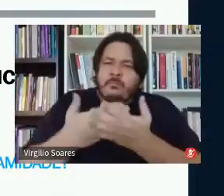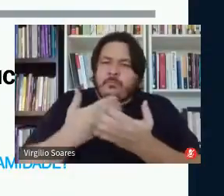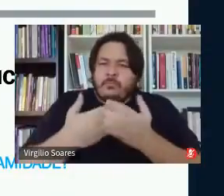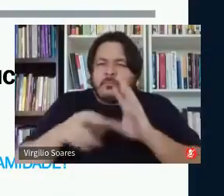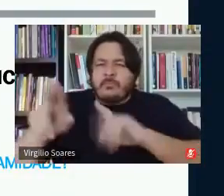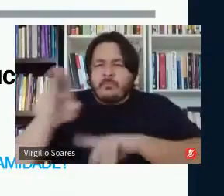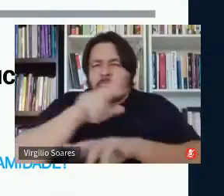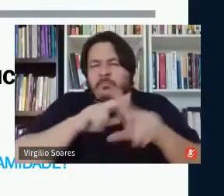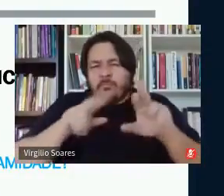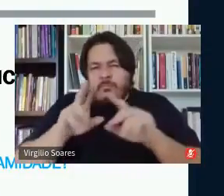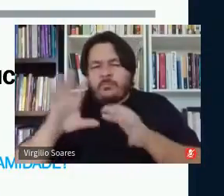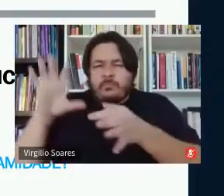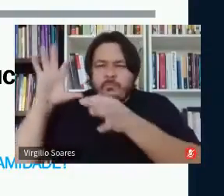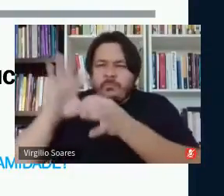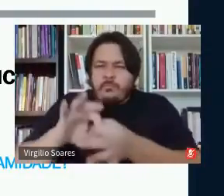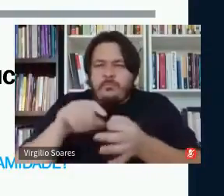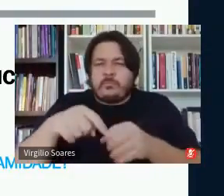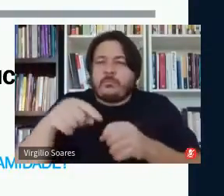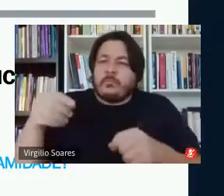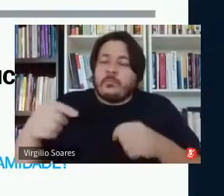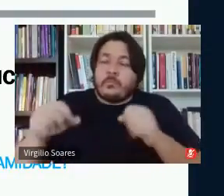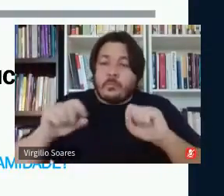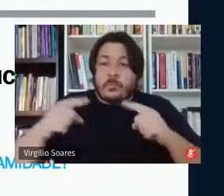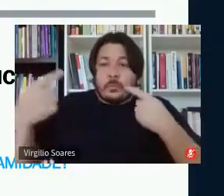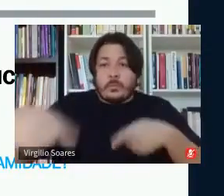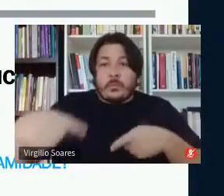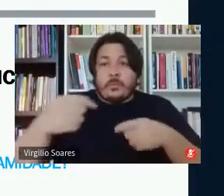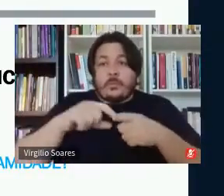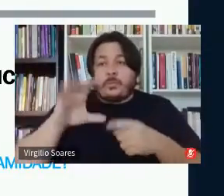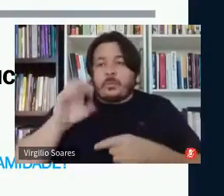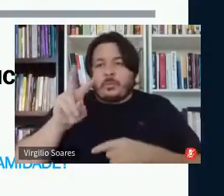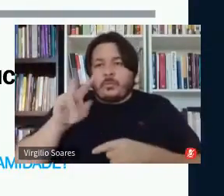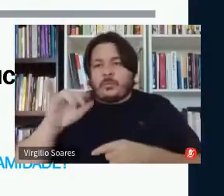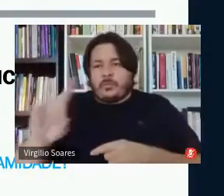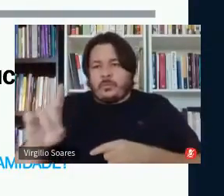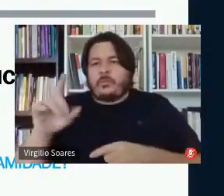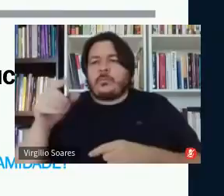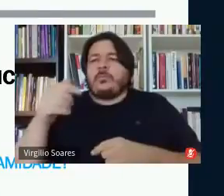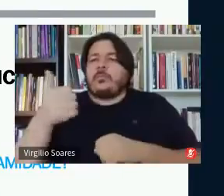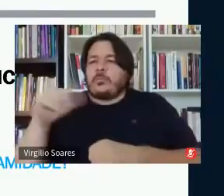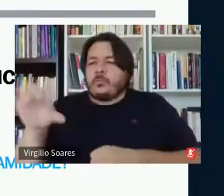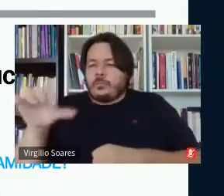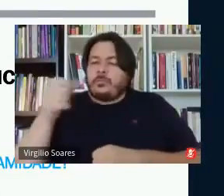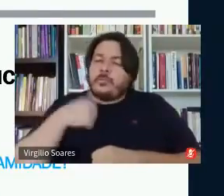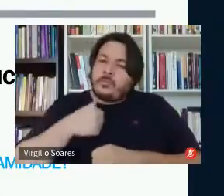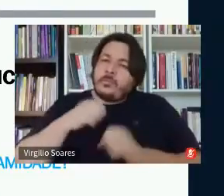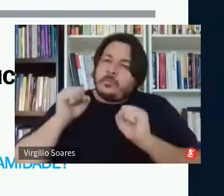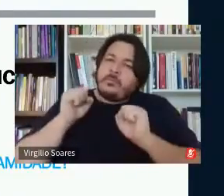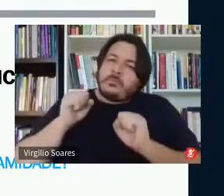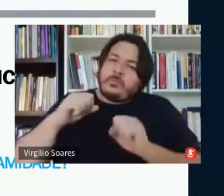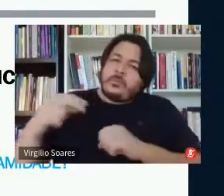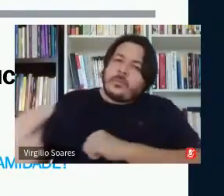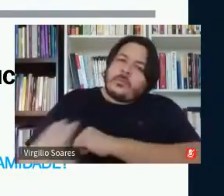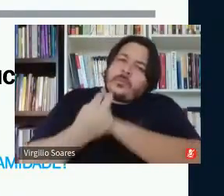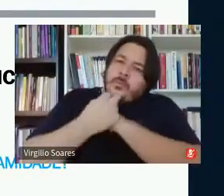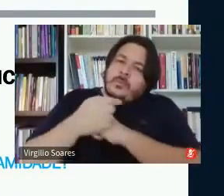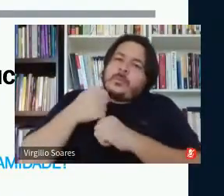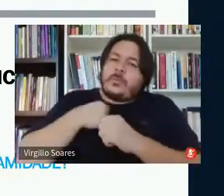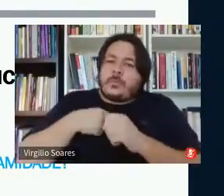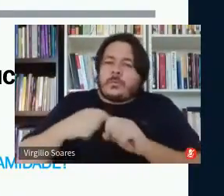da Covid-19, tendo como subtítulo o que pode nos ajudar no enfrentamento de outras